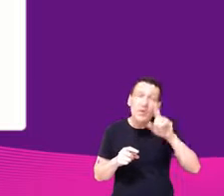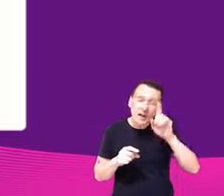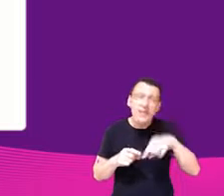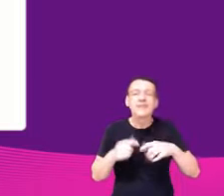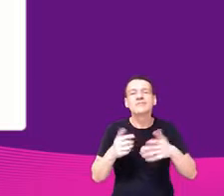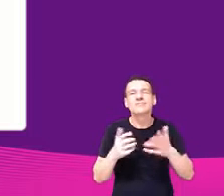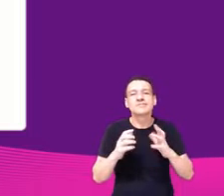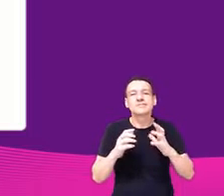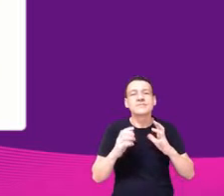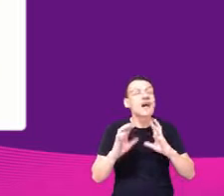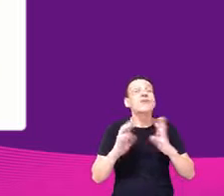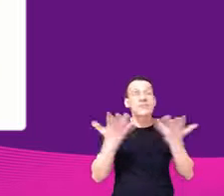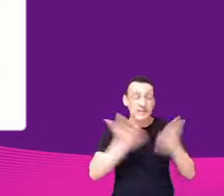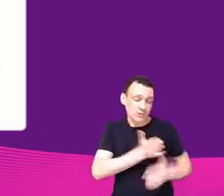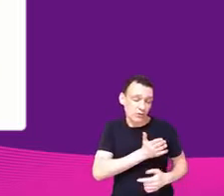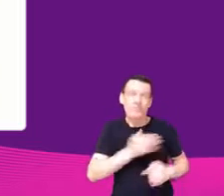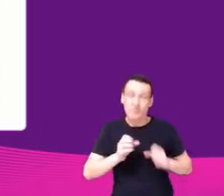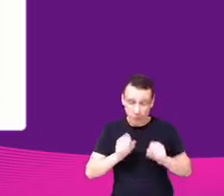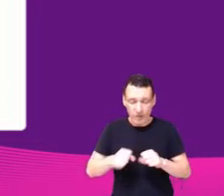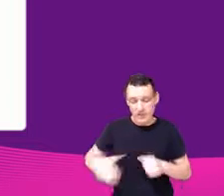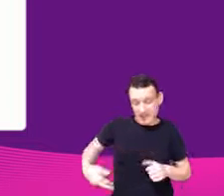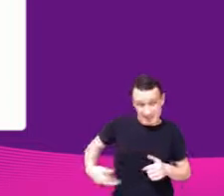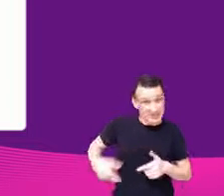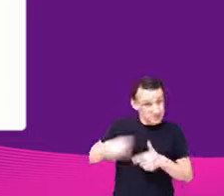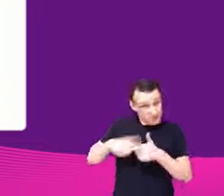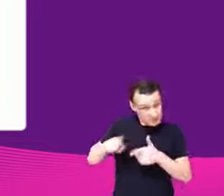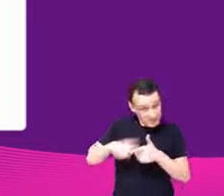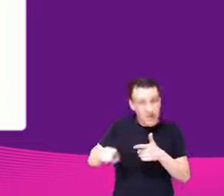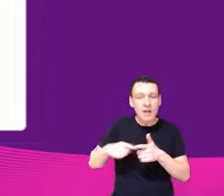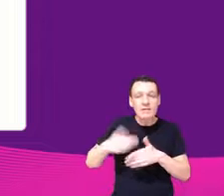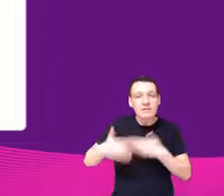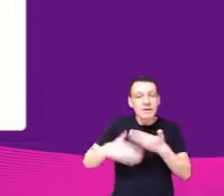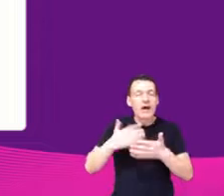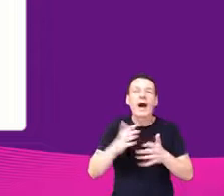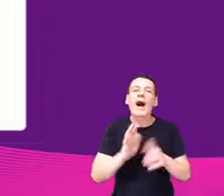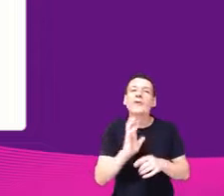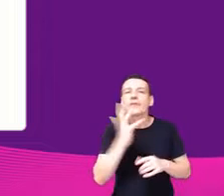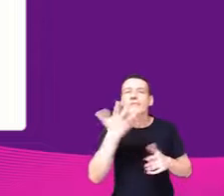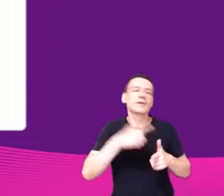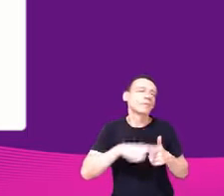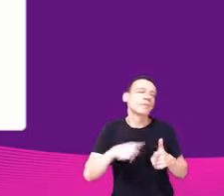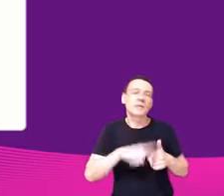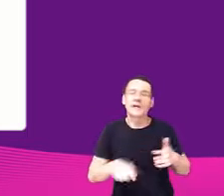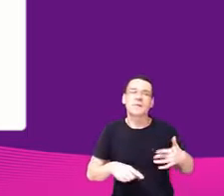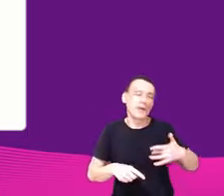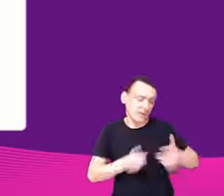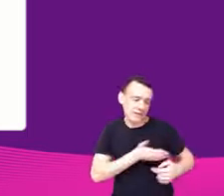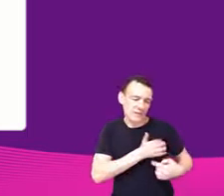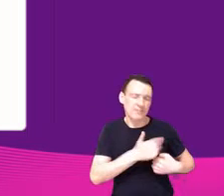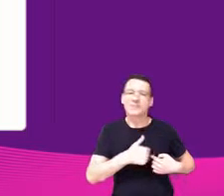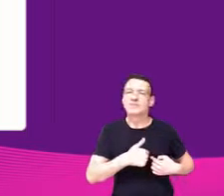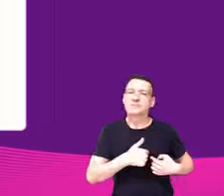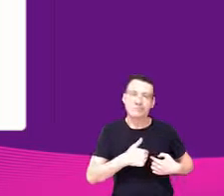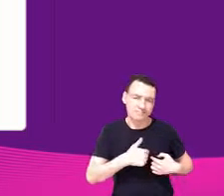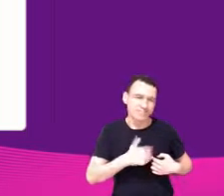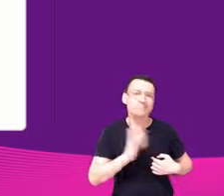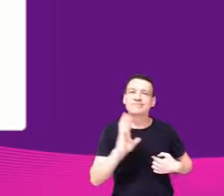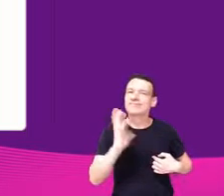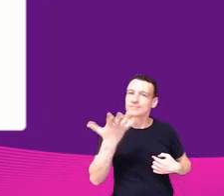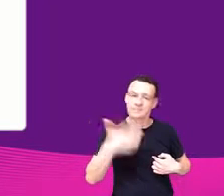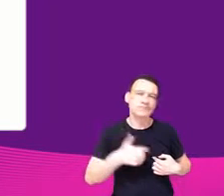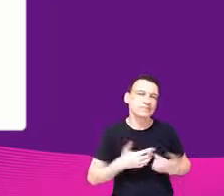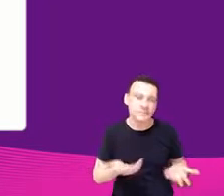risco cardiovascular. As pessoas não têm muito essa noção de que o grande problema desses